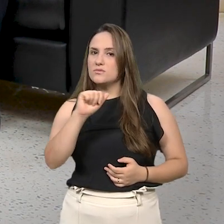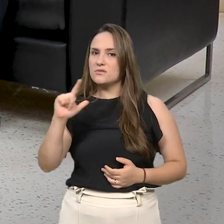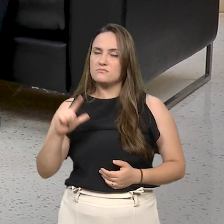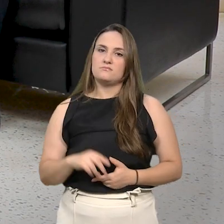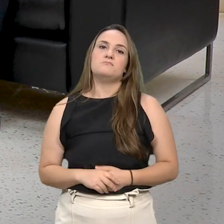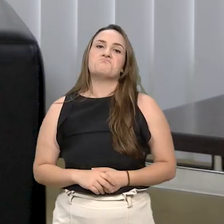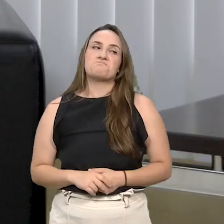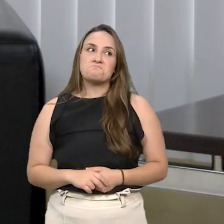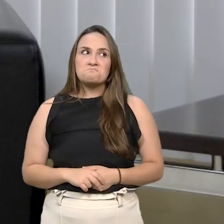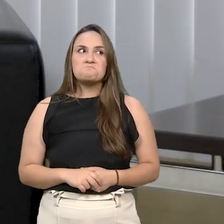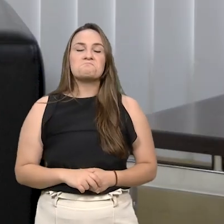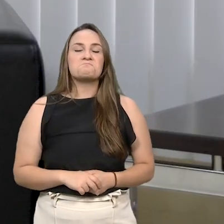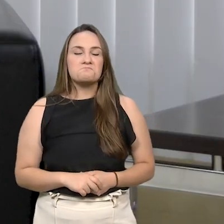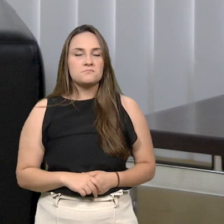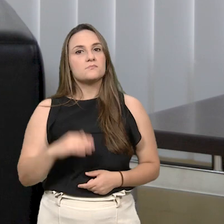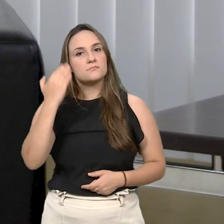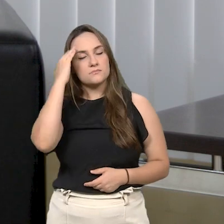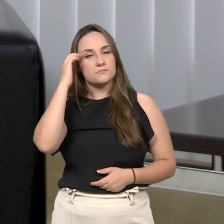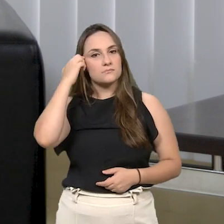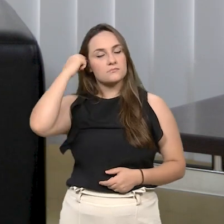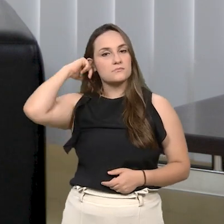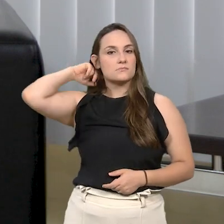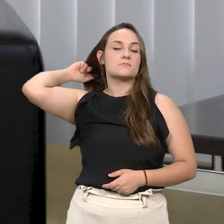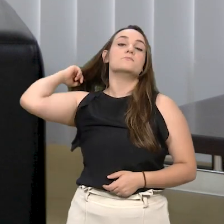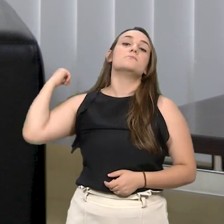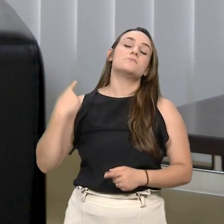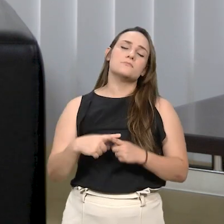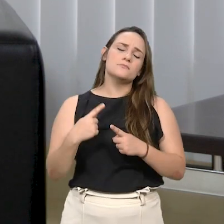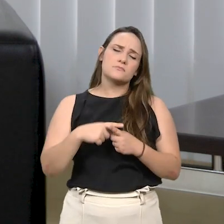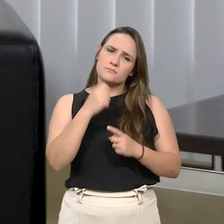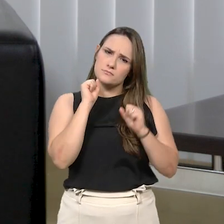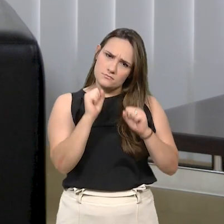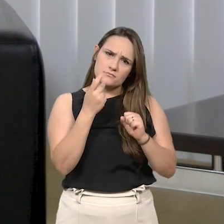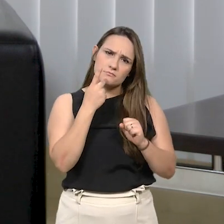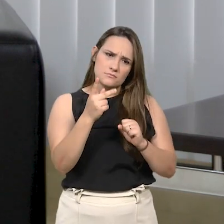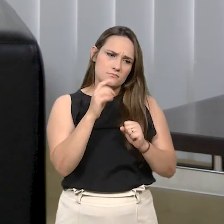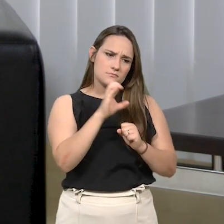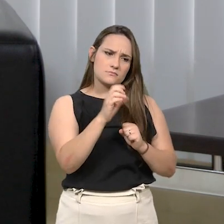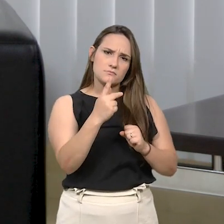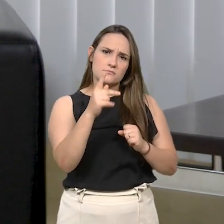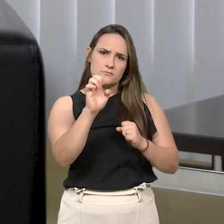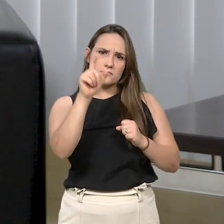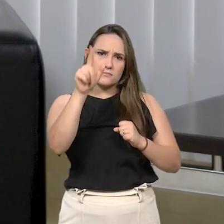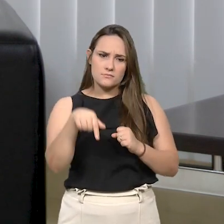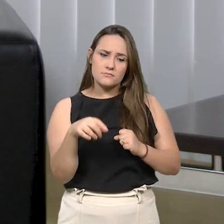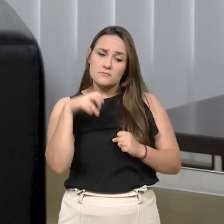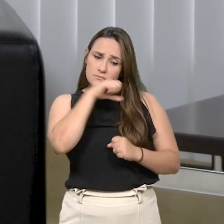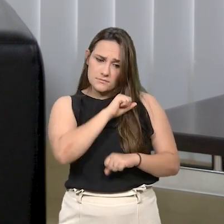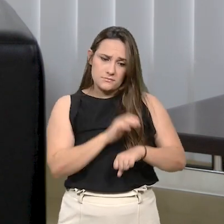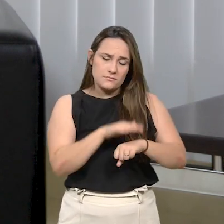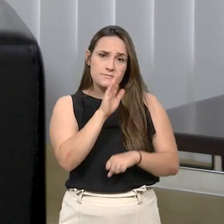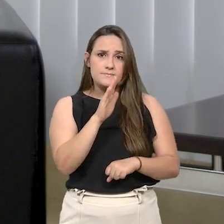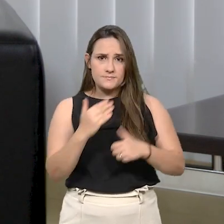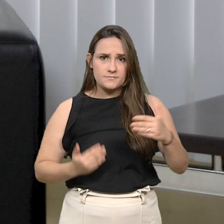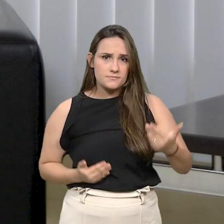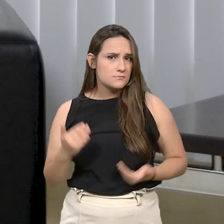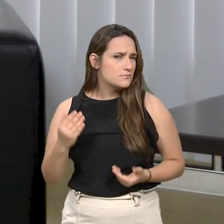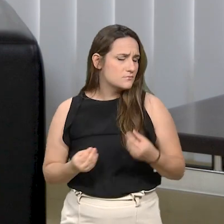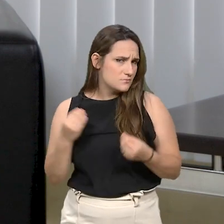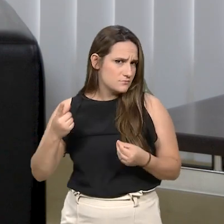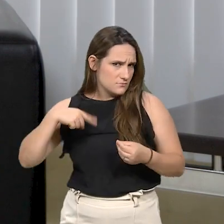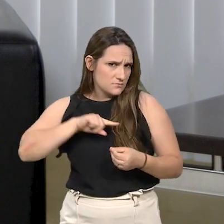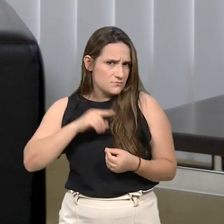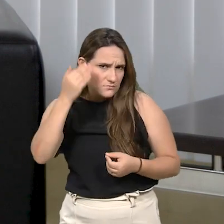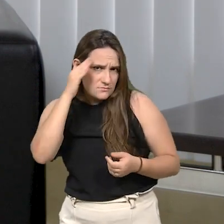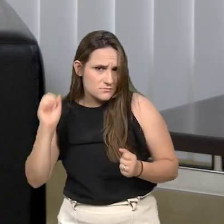E por que também se pode afirmar sobre a CPE que ela é uma via de entrega mais rápida? Como que a